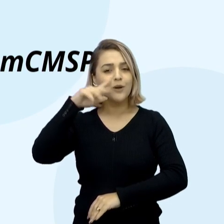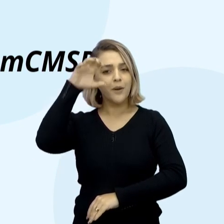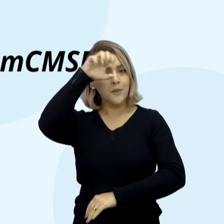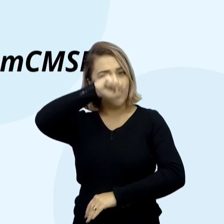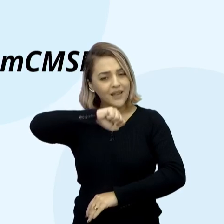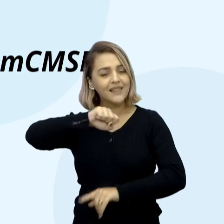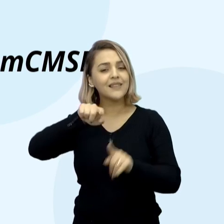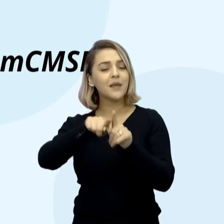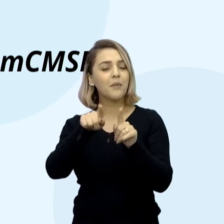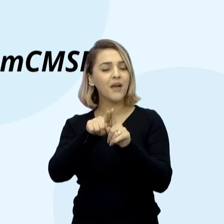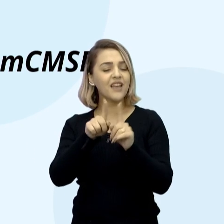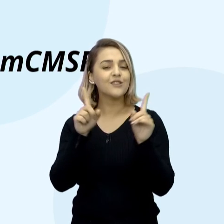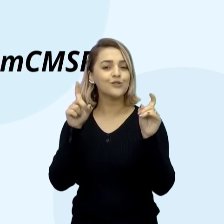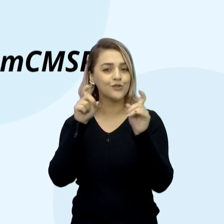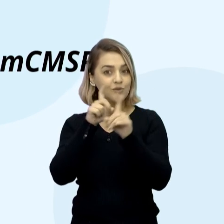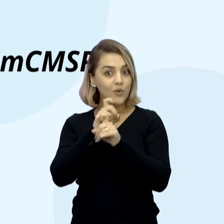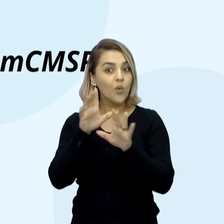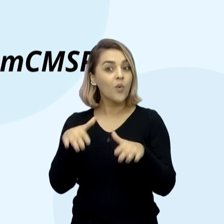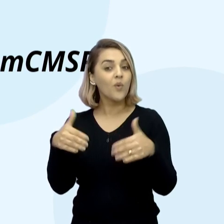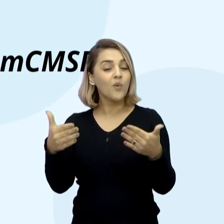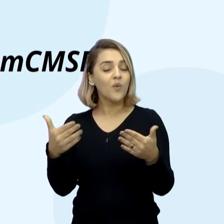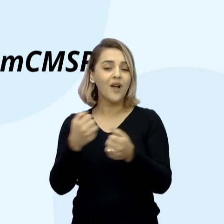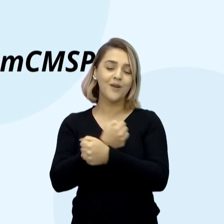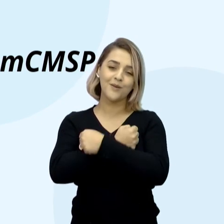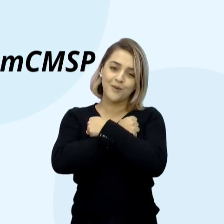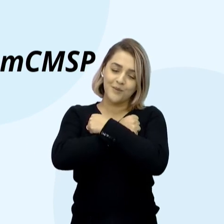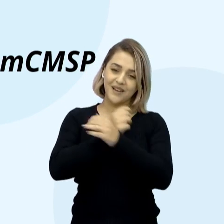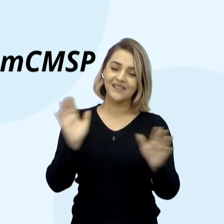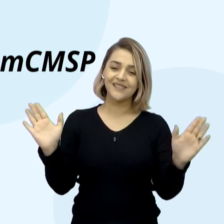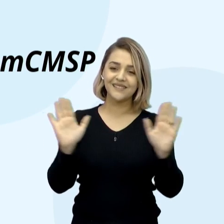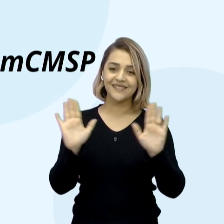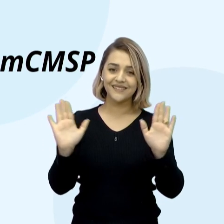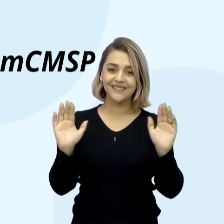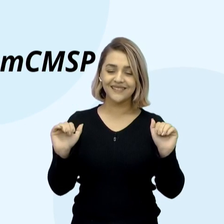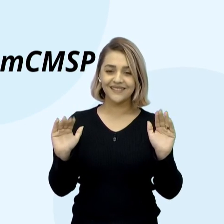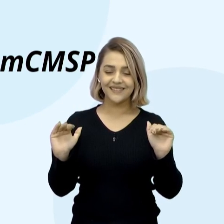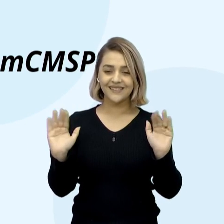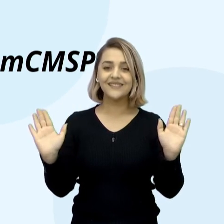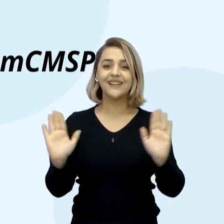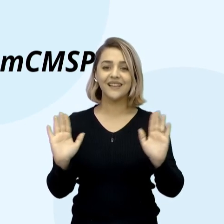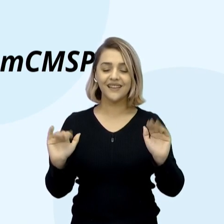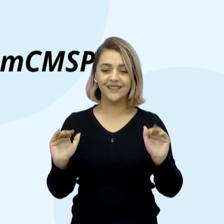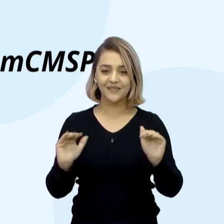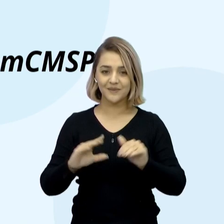e eu já vou deixando meu abraço para vocês e nos vemos na próxima aula, pessoal. Tchau, tchau!